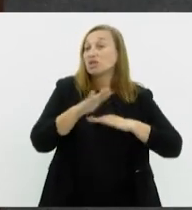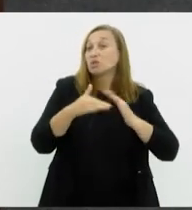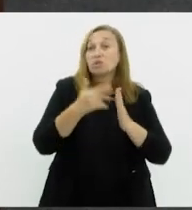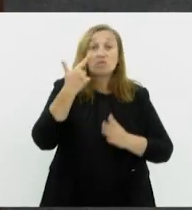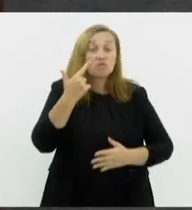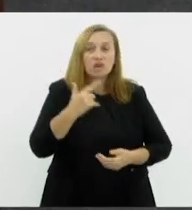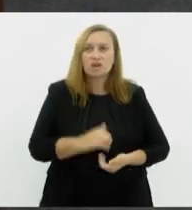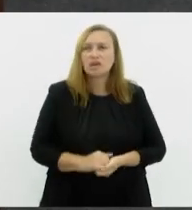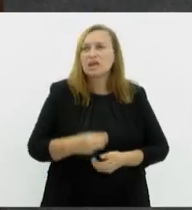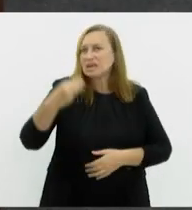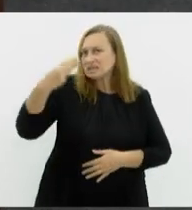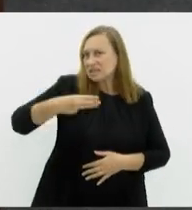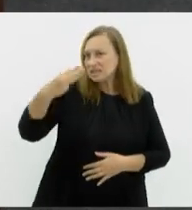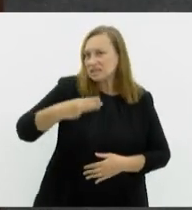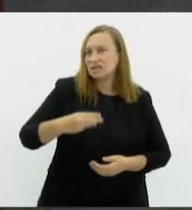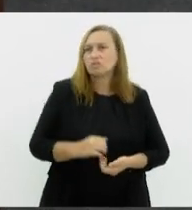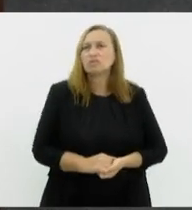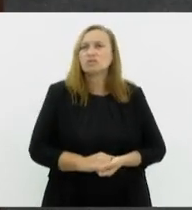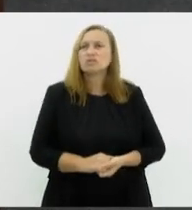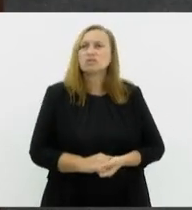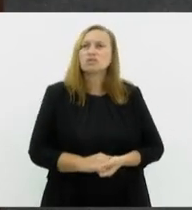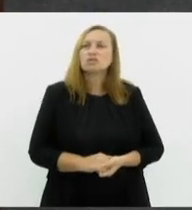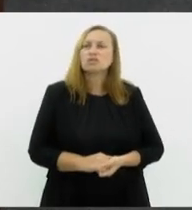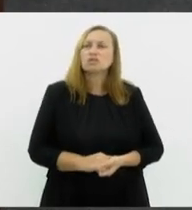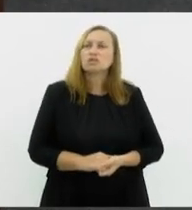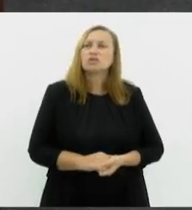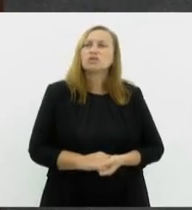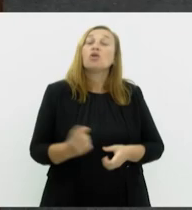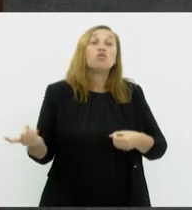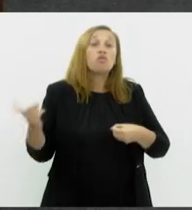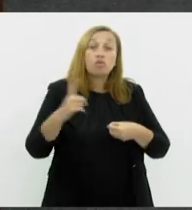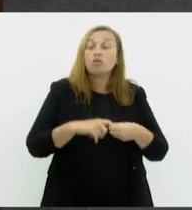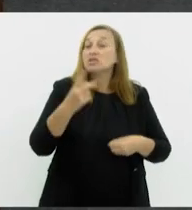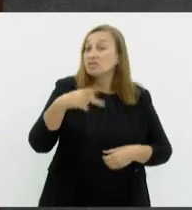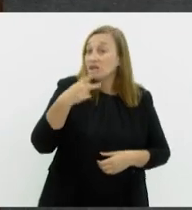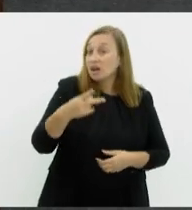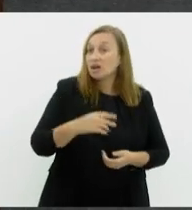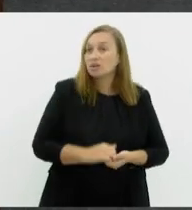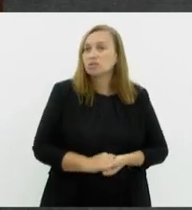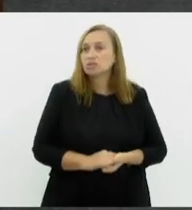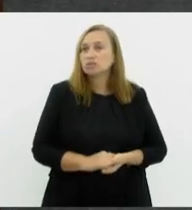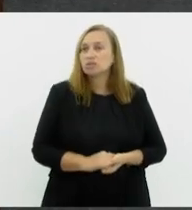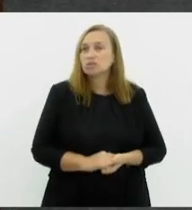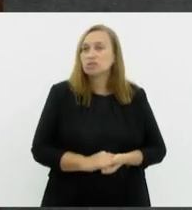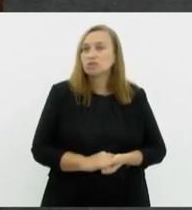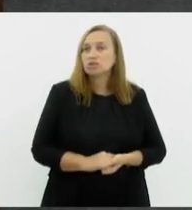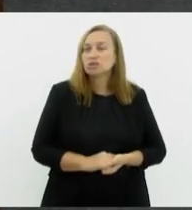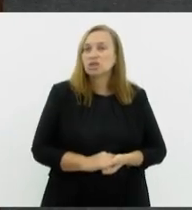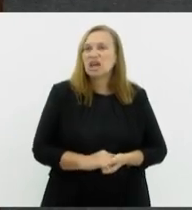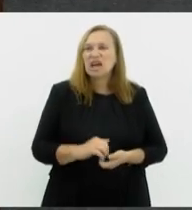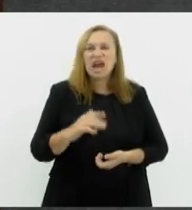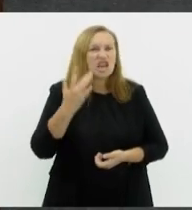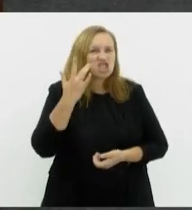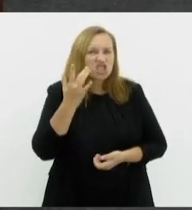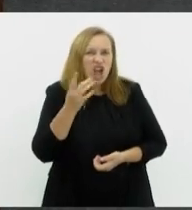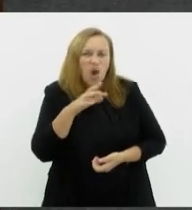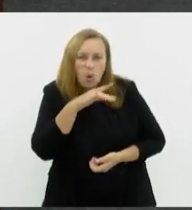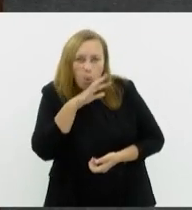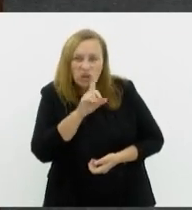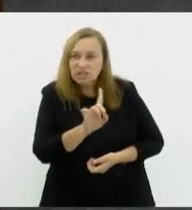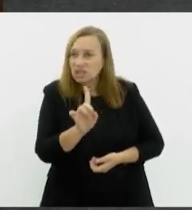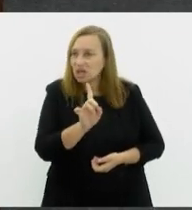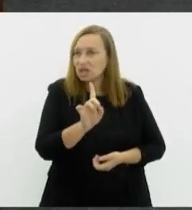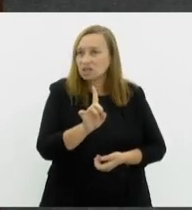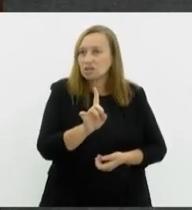ver. Terceiro lugar, volto a reafirmar, eu não vou achar ruim,